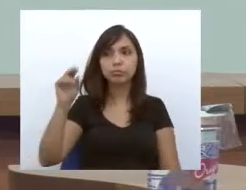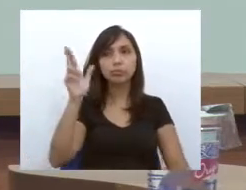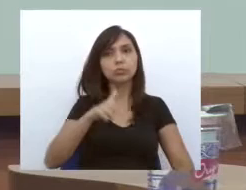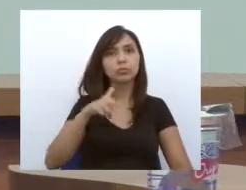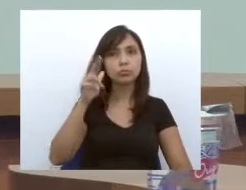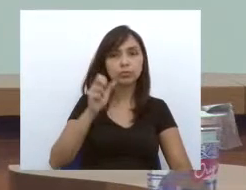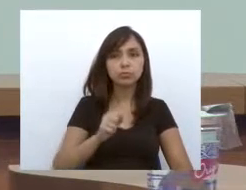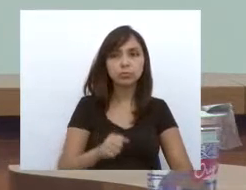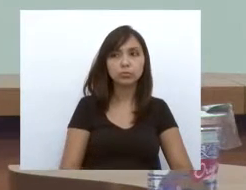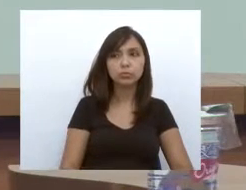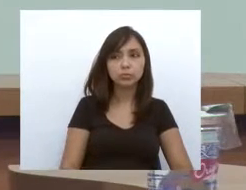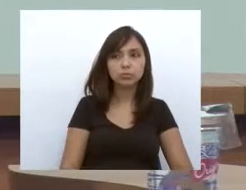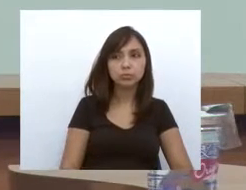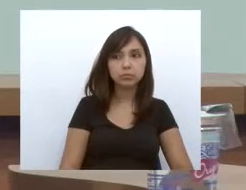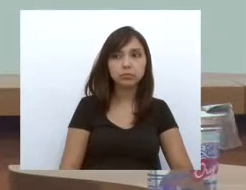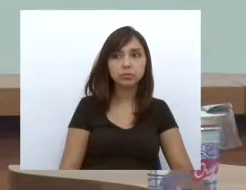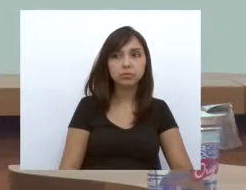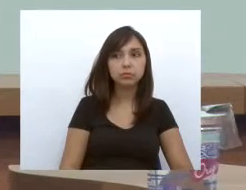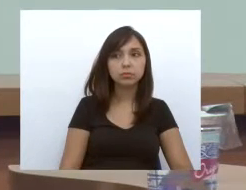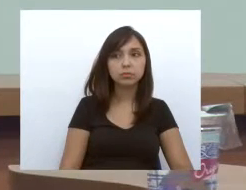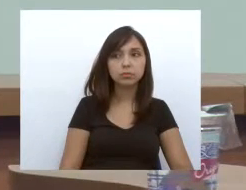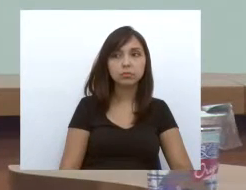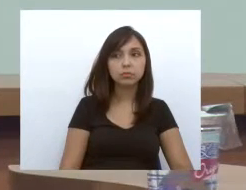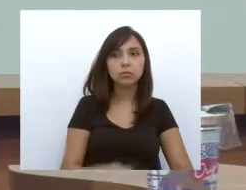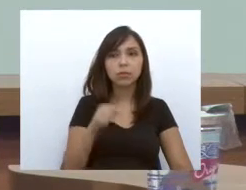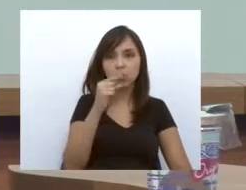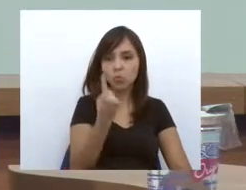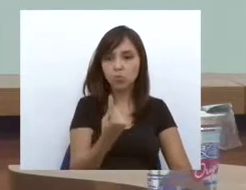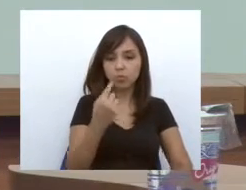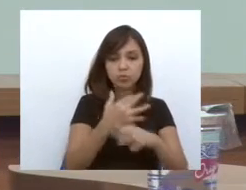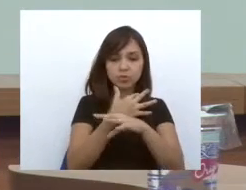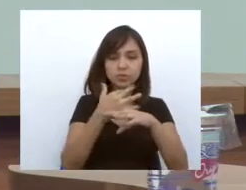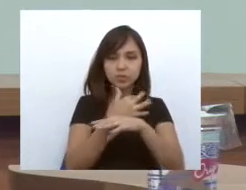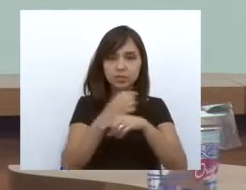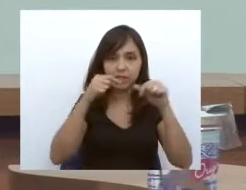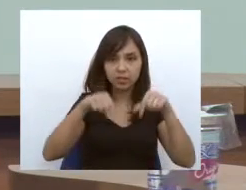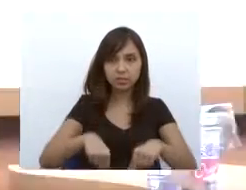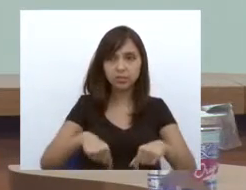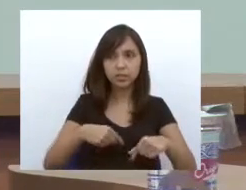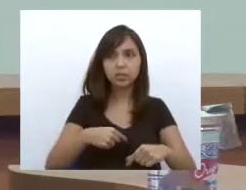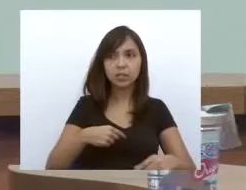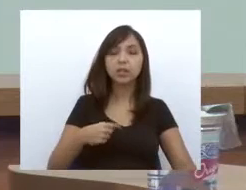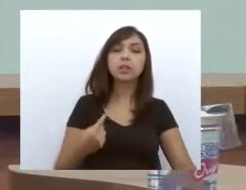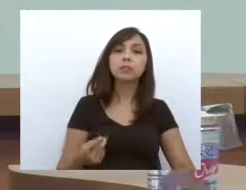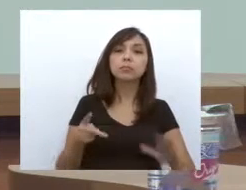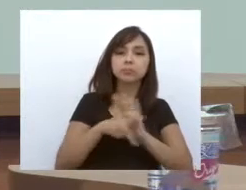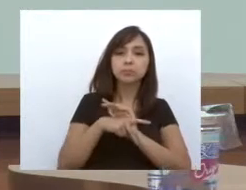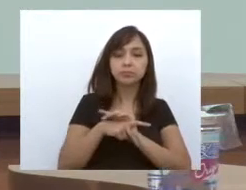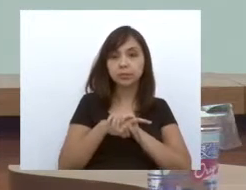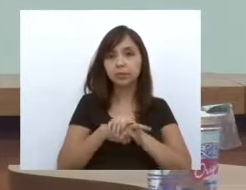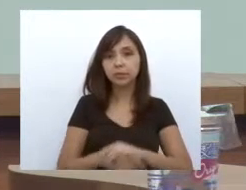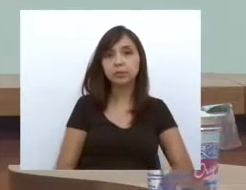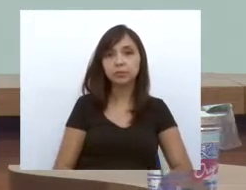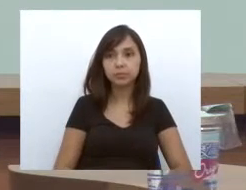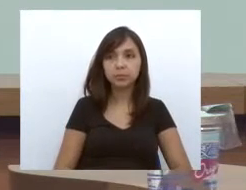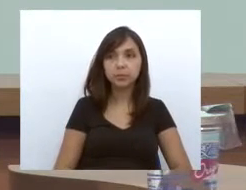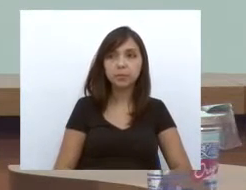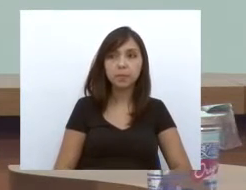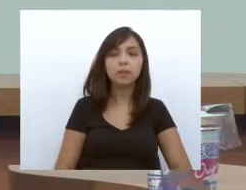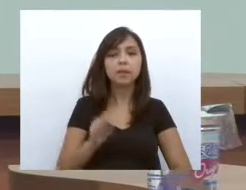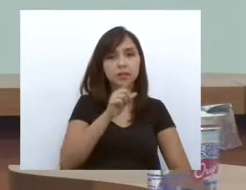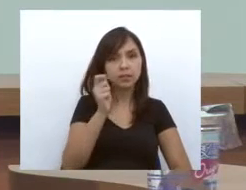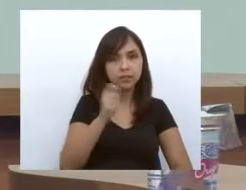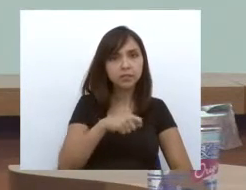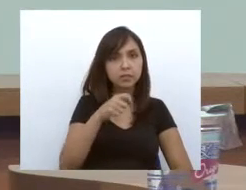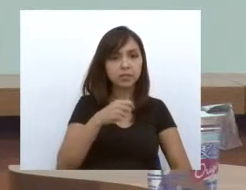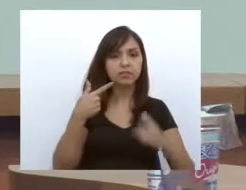Deslocamento de alunos numa cidade onde nós sabemos que as condições de vulnerabilidade, sobretudo em função